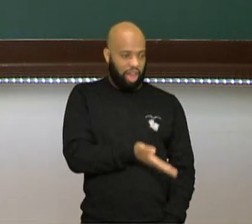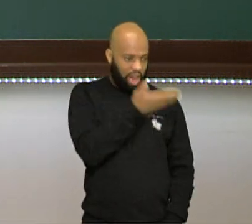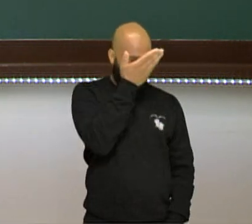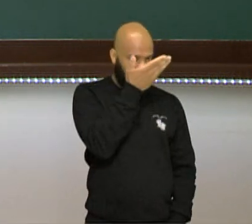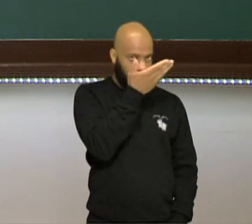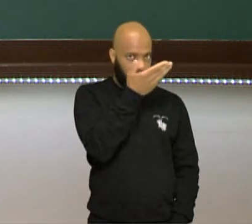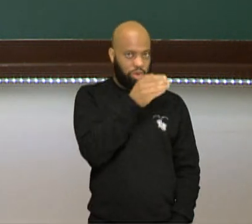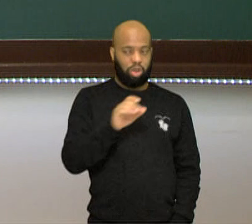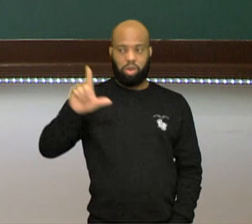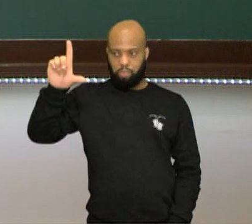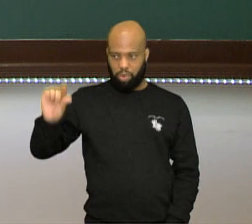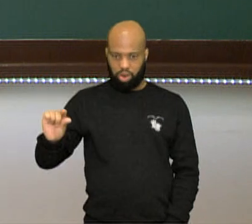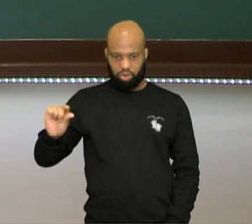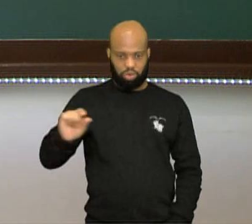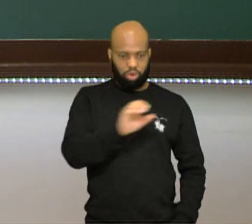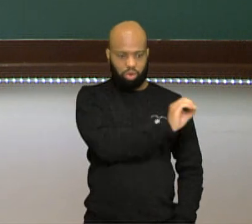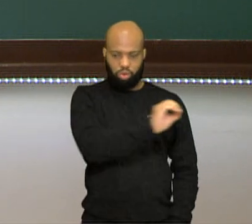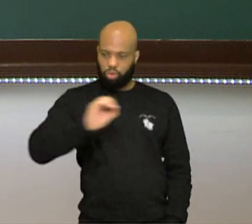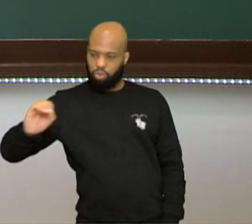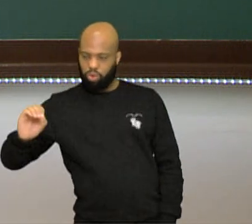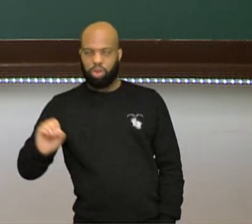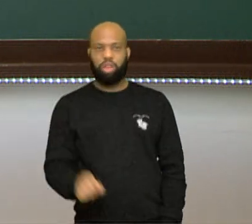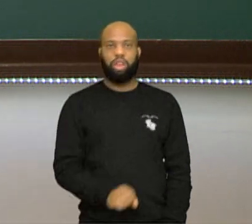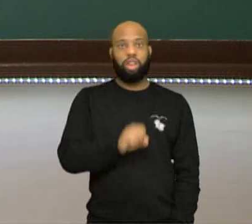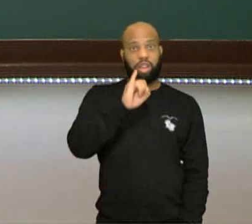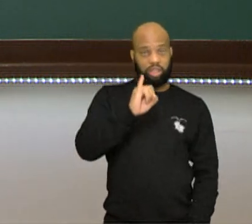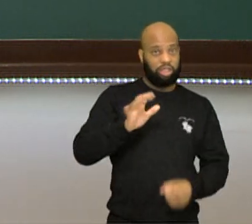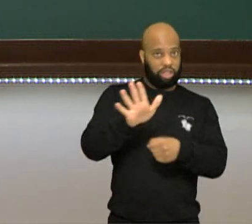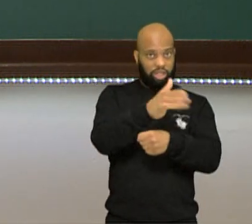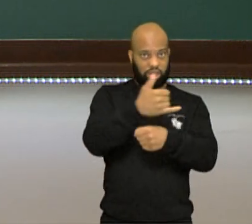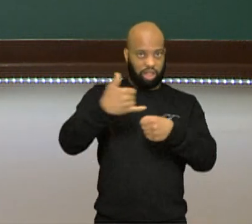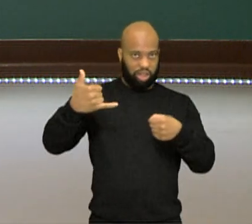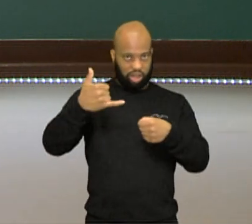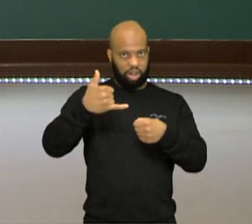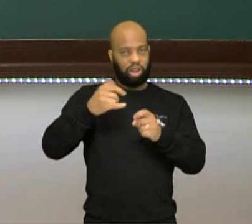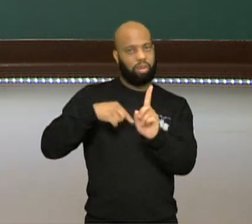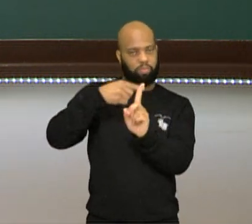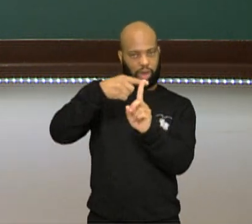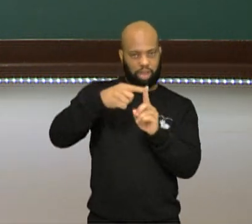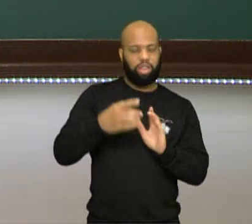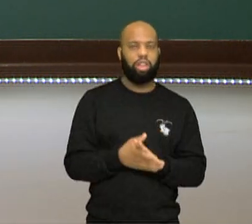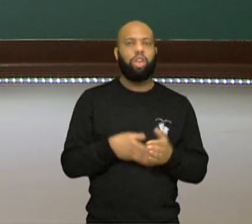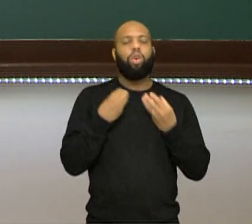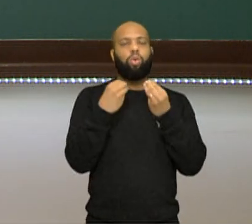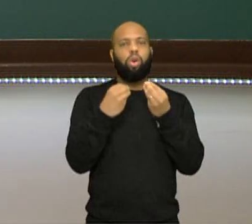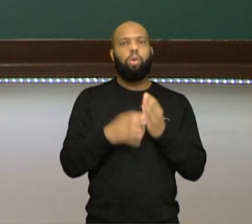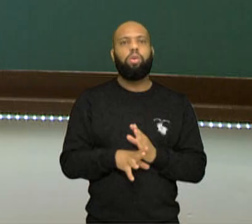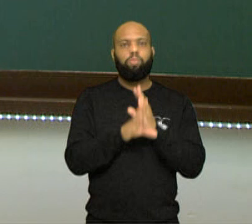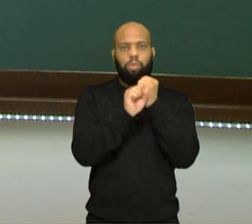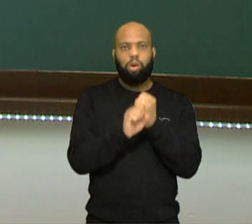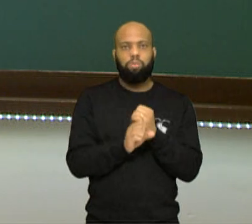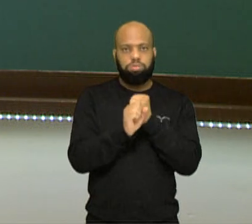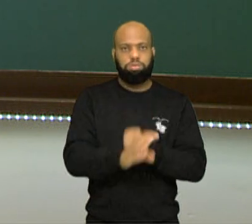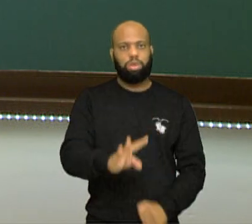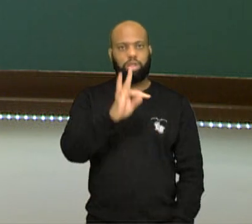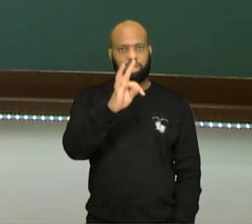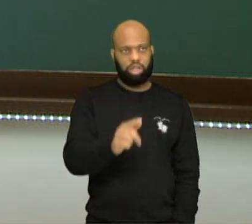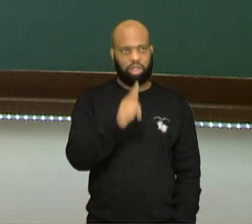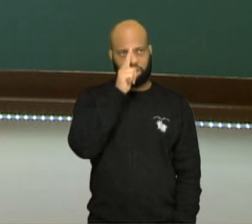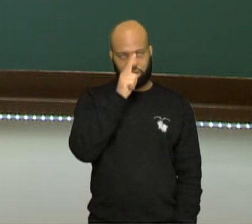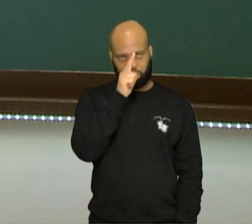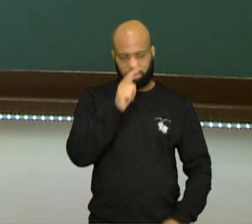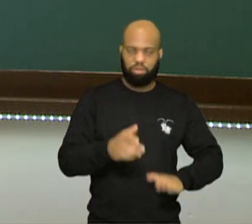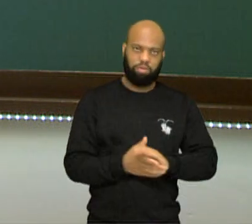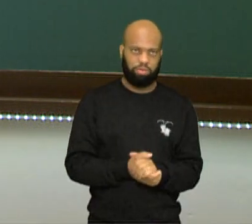mais baixo, se essa carga for positiva, tá? Então, como é que eu calculo o trabalho? Trabalho, pode ser essa letra tal